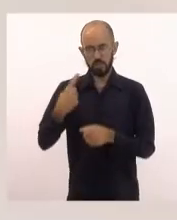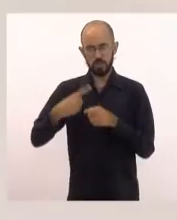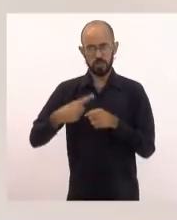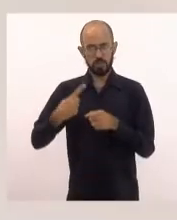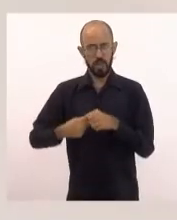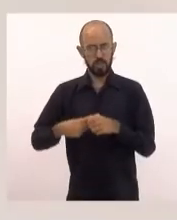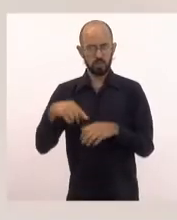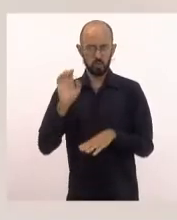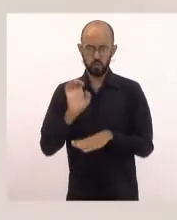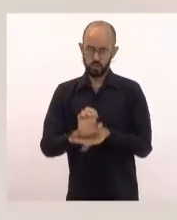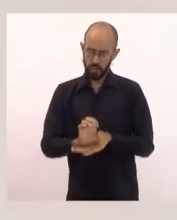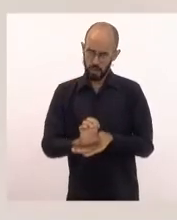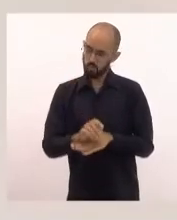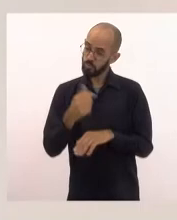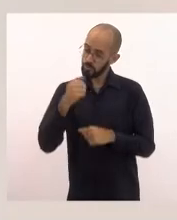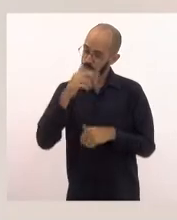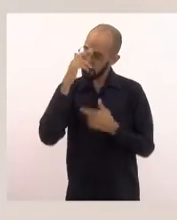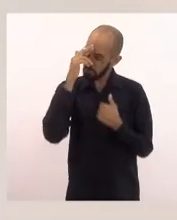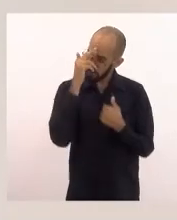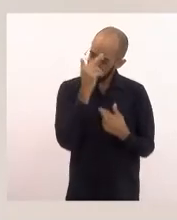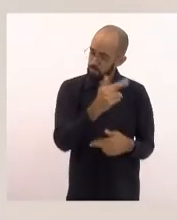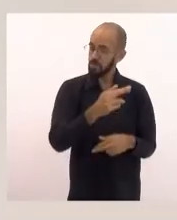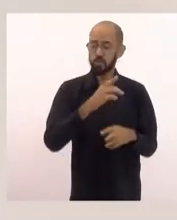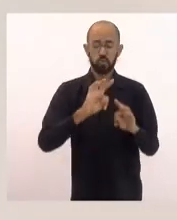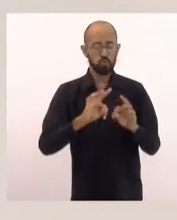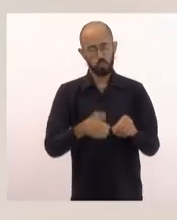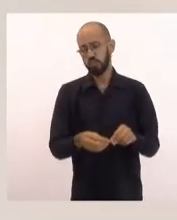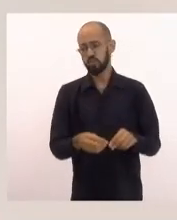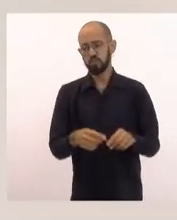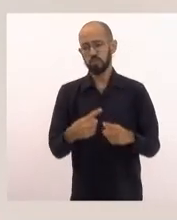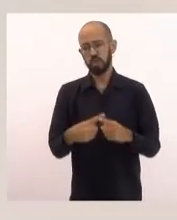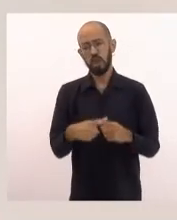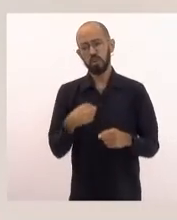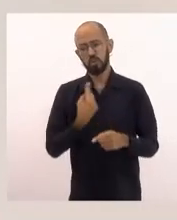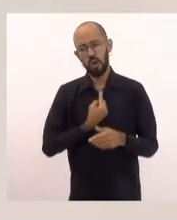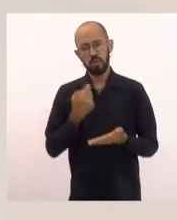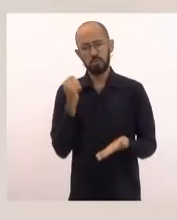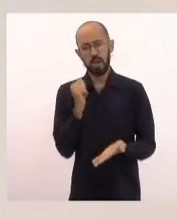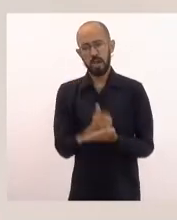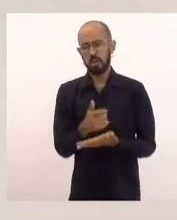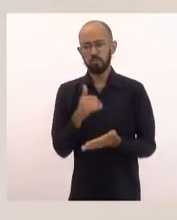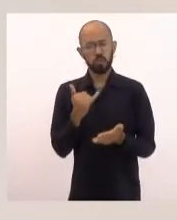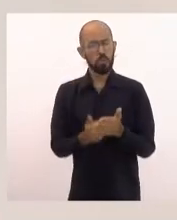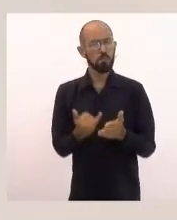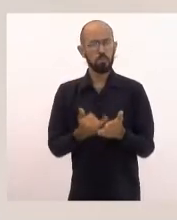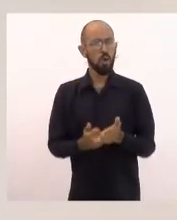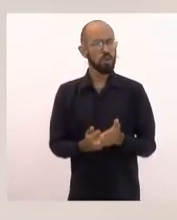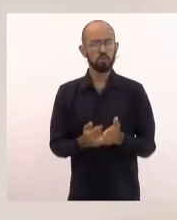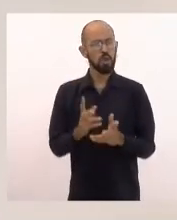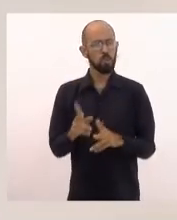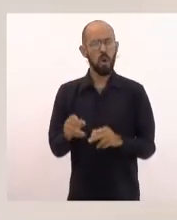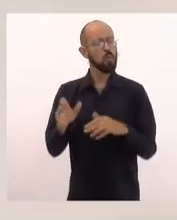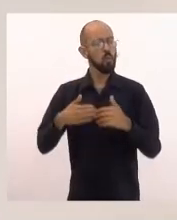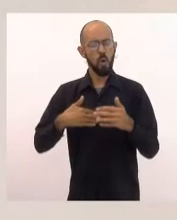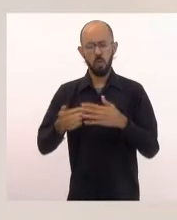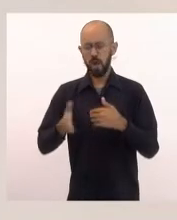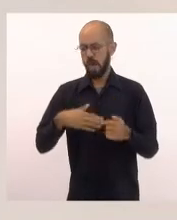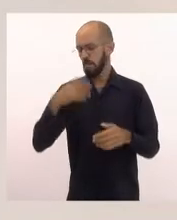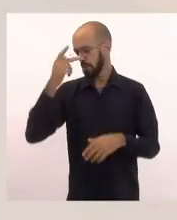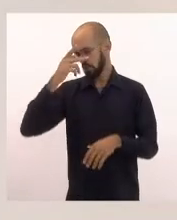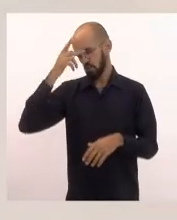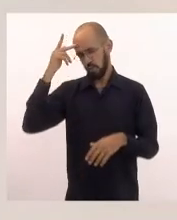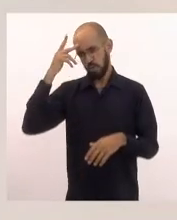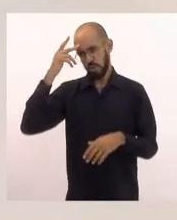Os evangélicos têm que ter o respeito de todos, porque nós pagamos impostos como qualquer outro cidadão. Então,